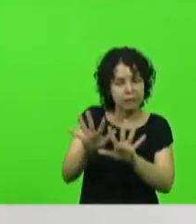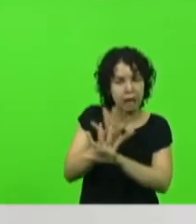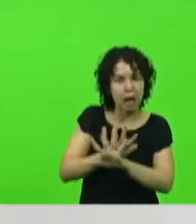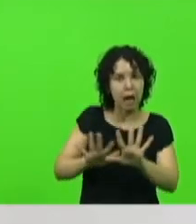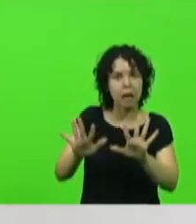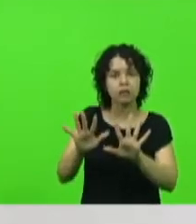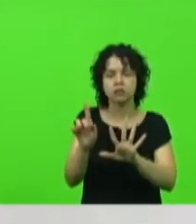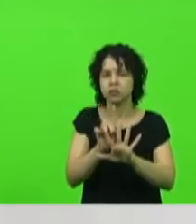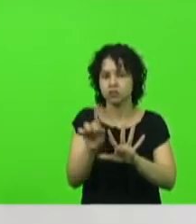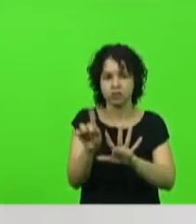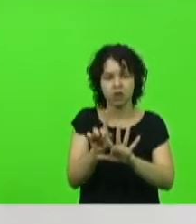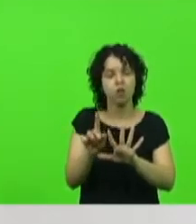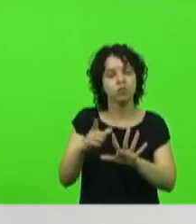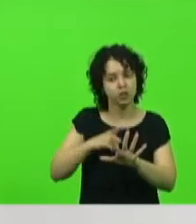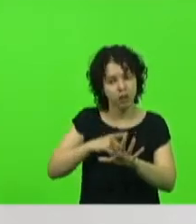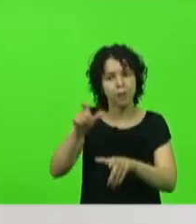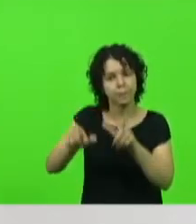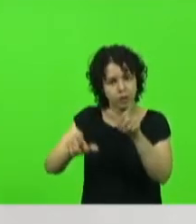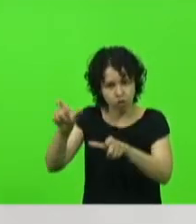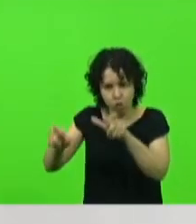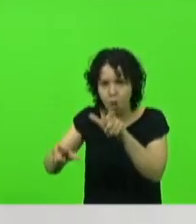são compostas por pessoas.